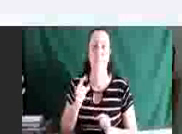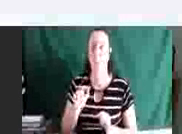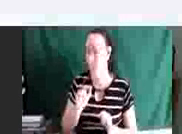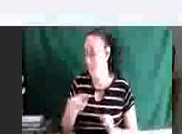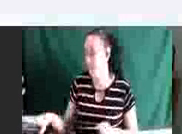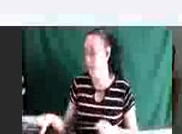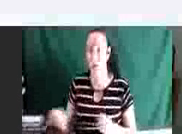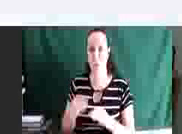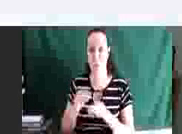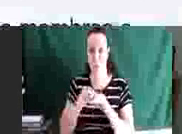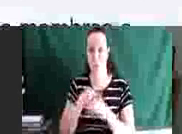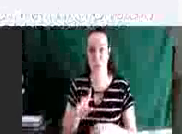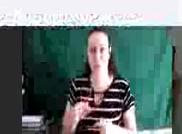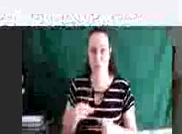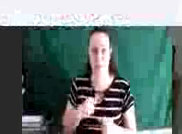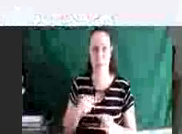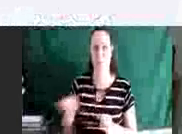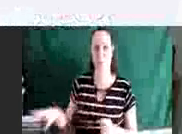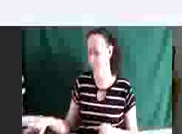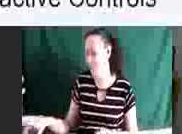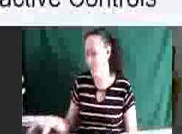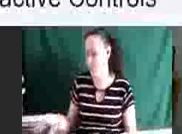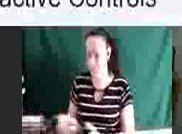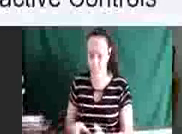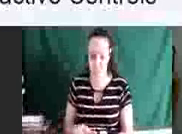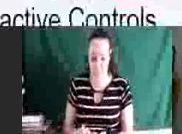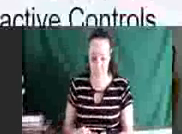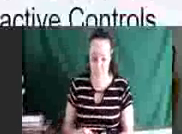para finalizar, ele